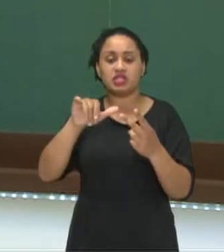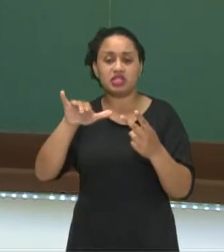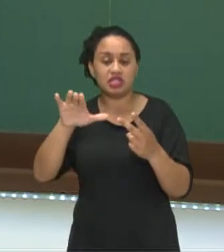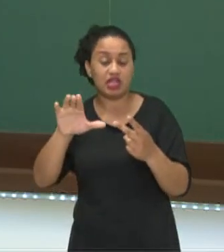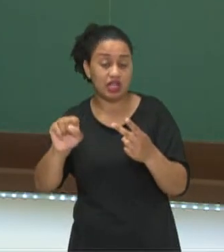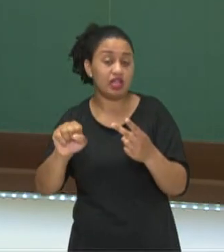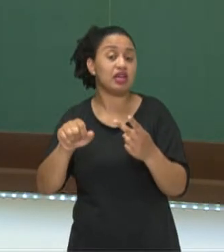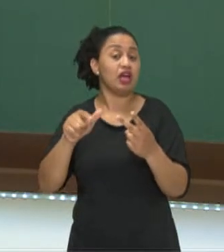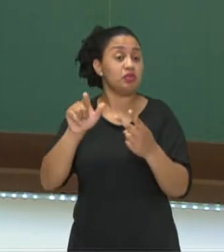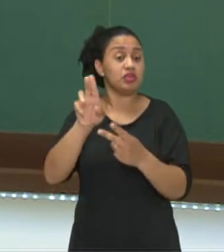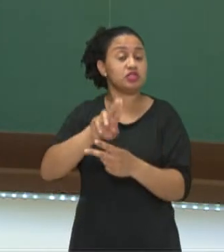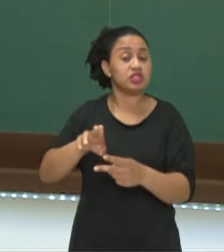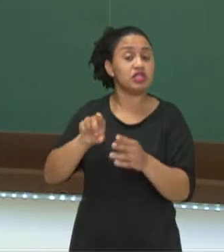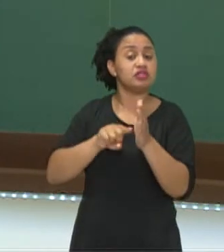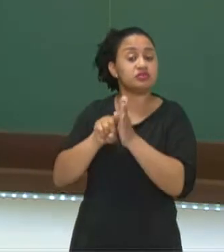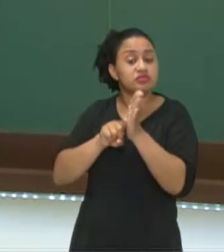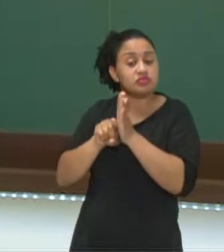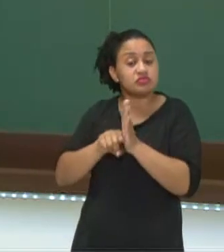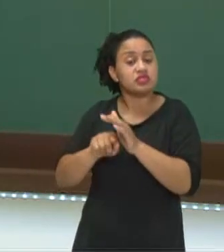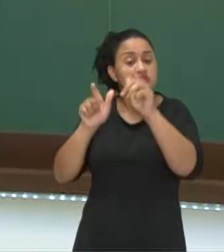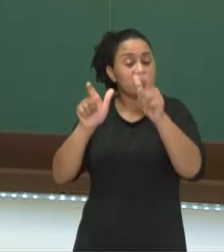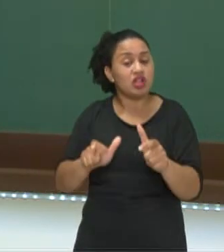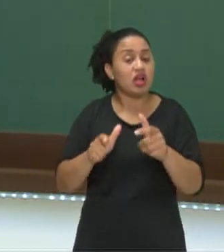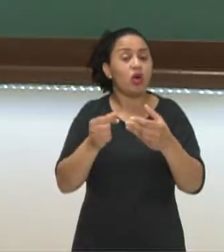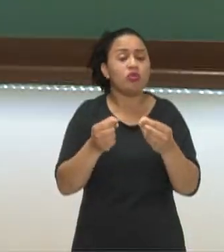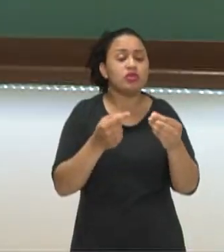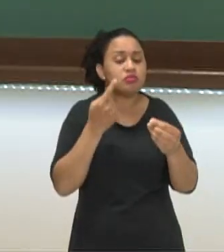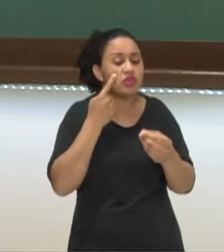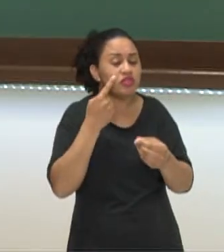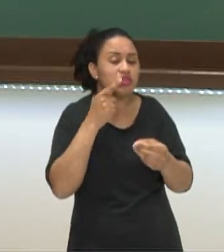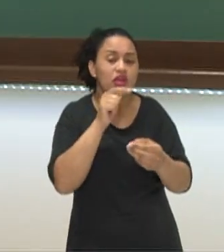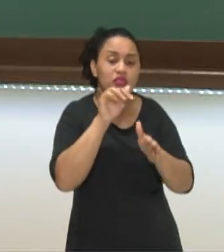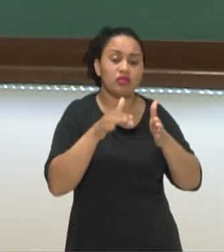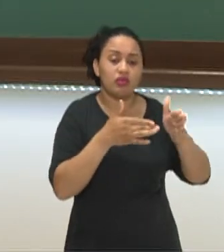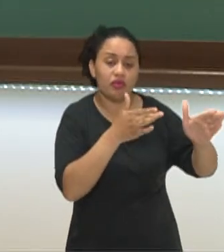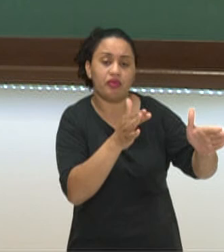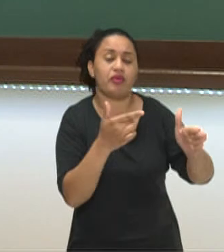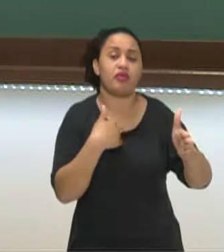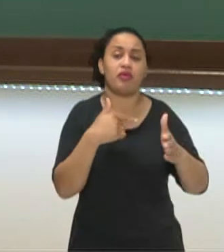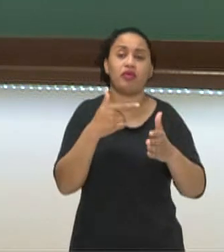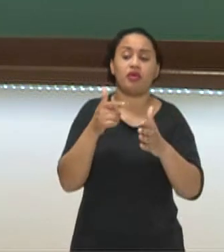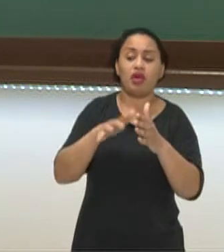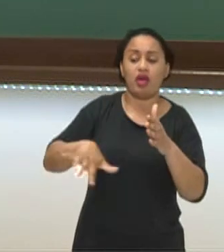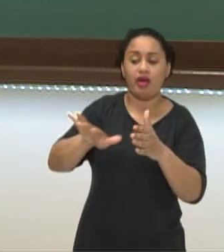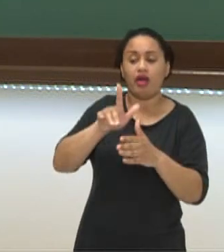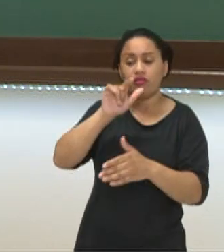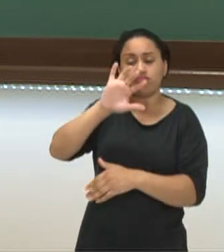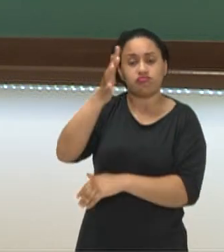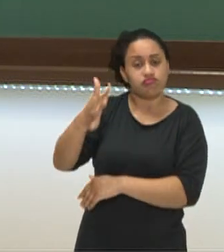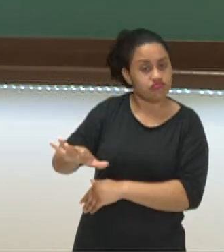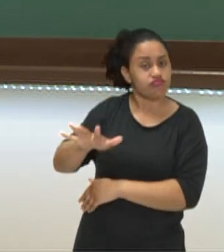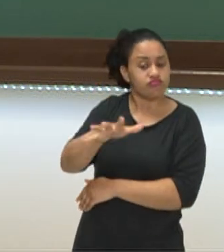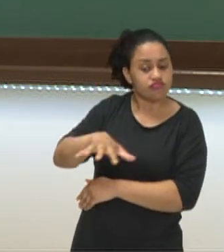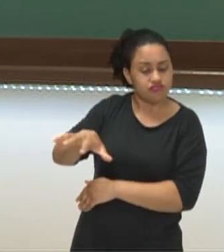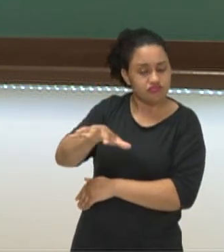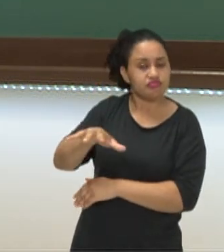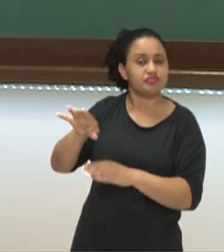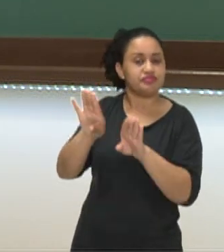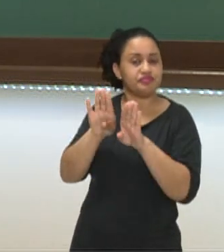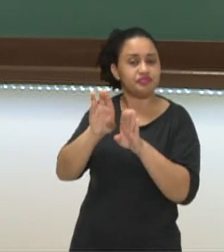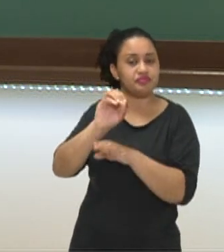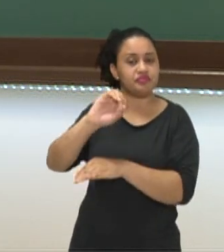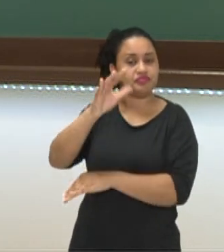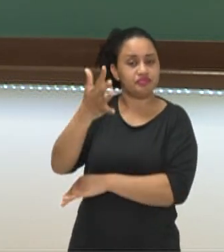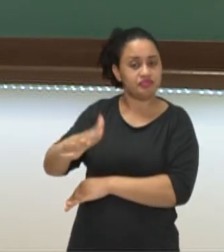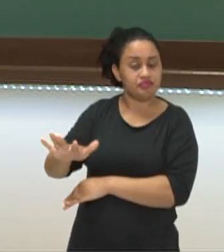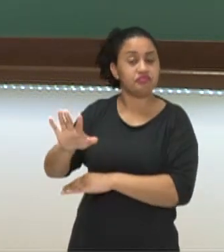ser utilizado para estudar aquele ambiente, para mapear um rio, para mapear uma parte do oceano, por exemplo. Então, elas